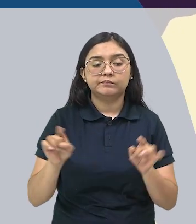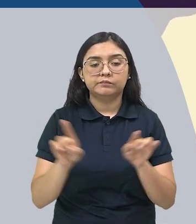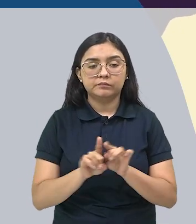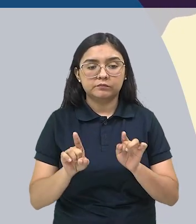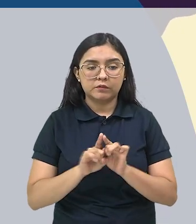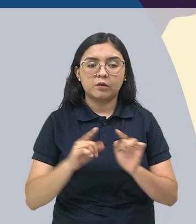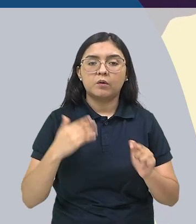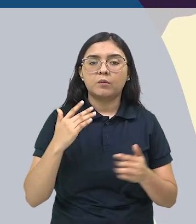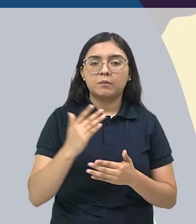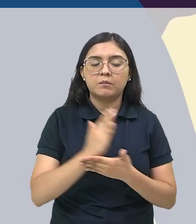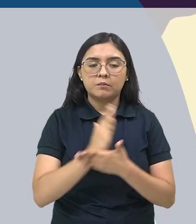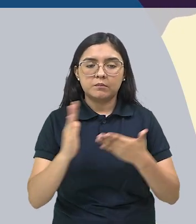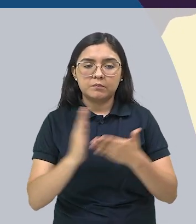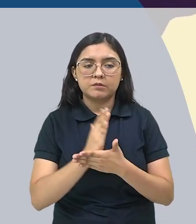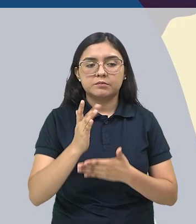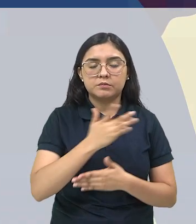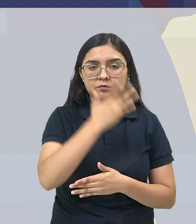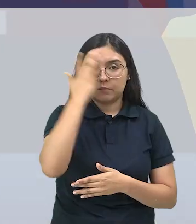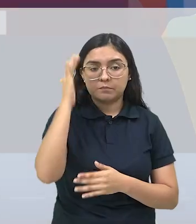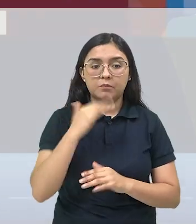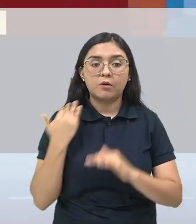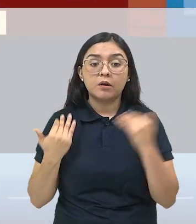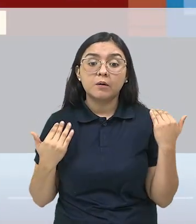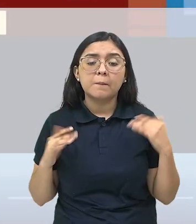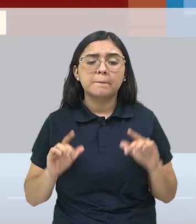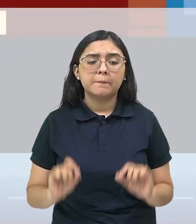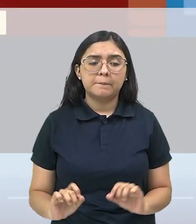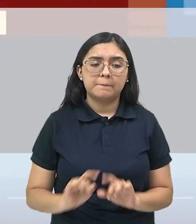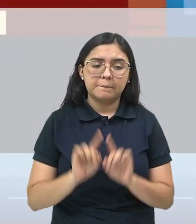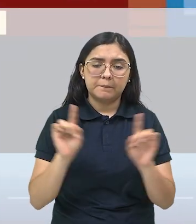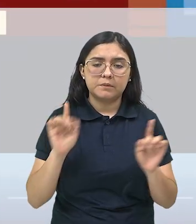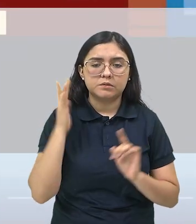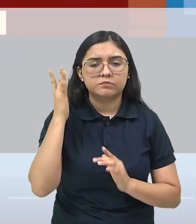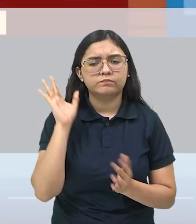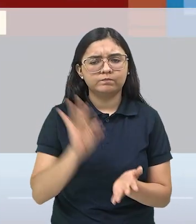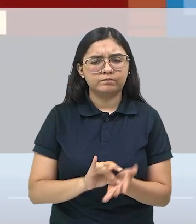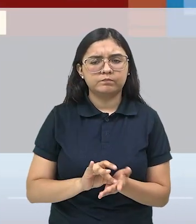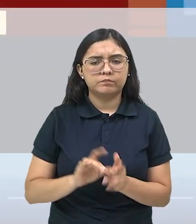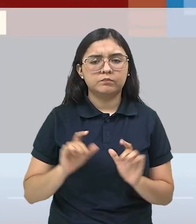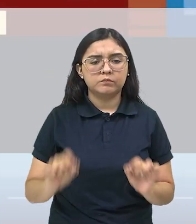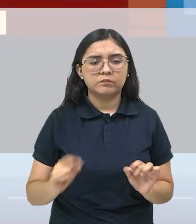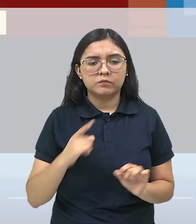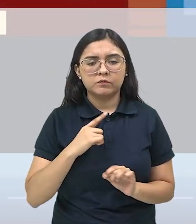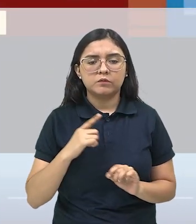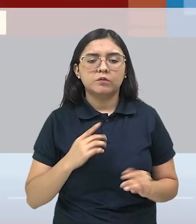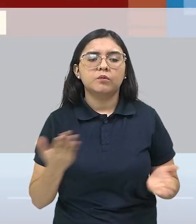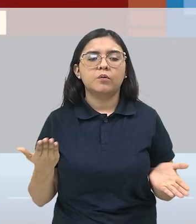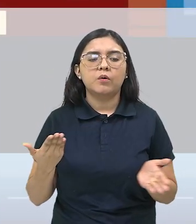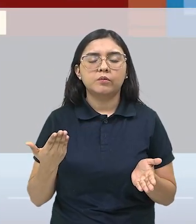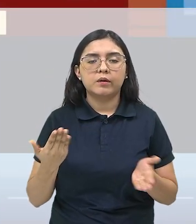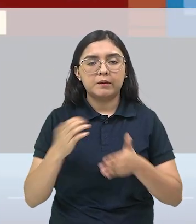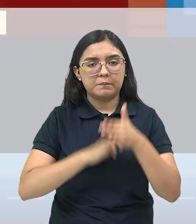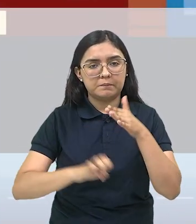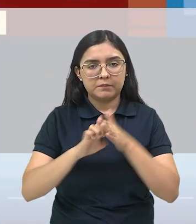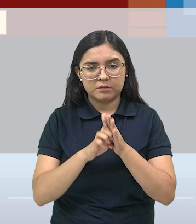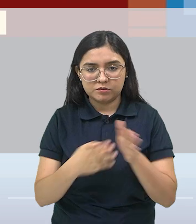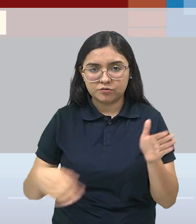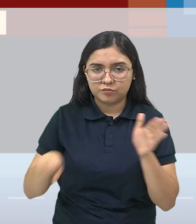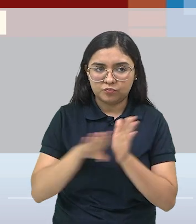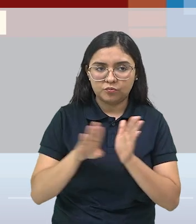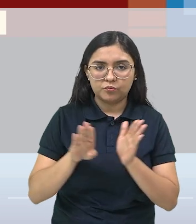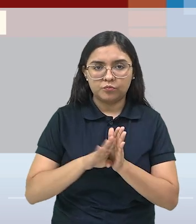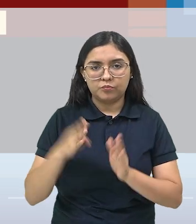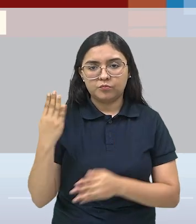muitos feridos e até uma morte. Mas o que aconteceu exatamente é que com a entrada dessa empresa na Bolívia,